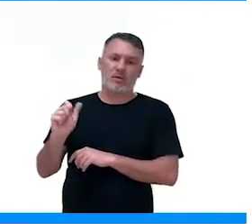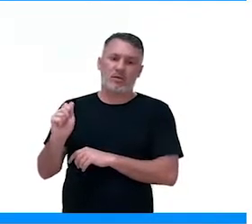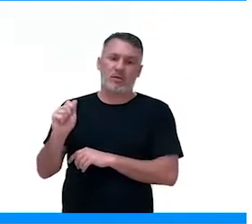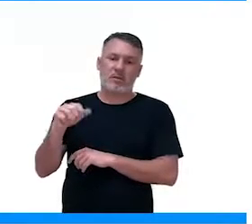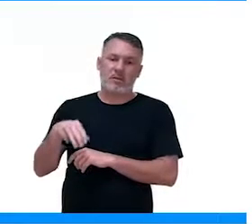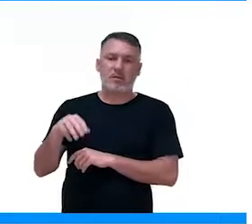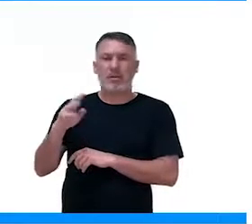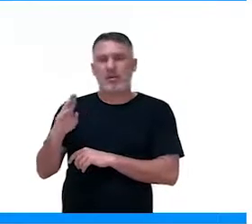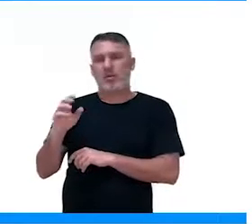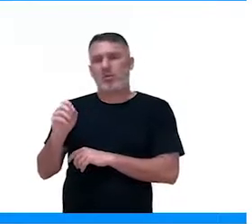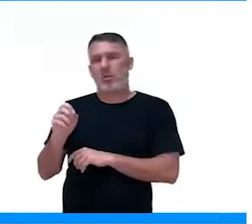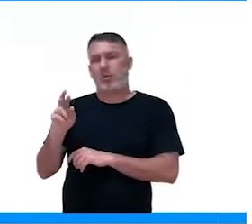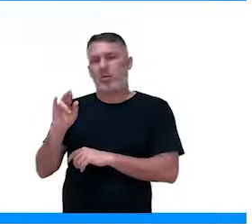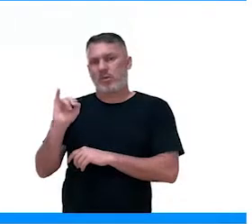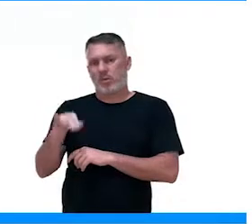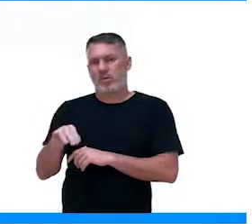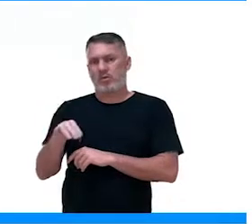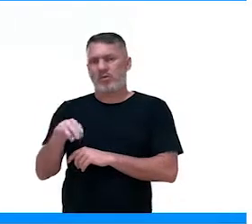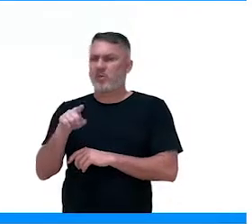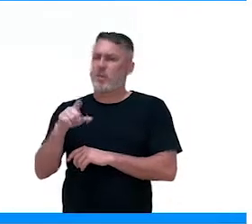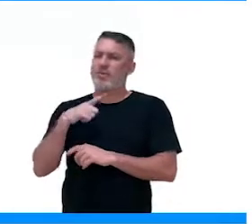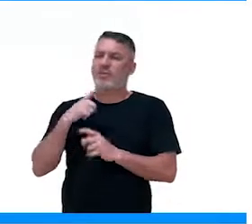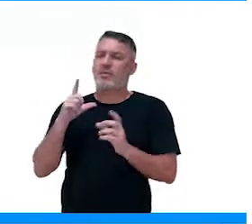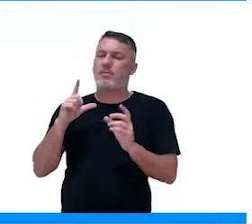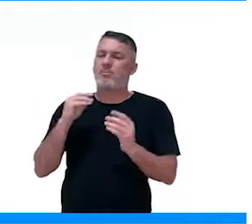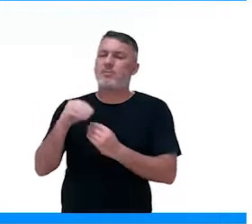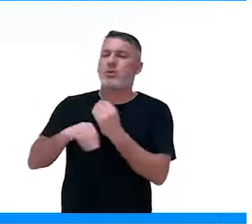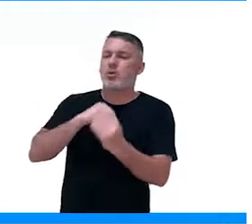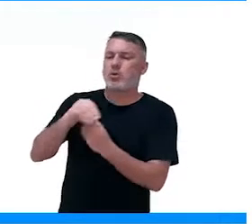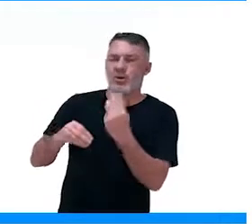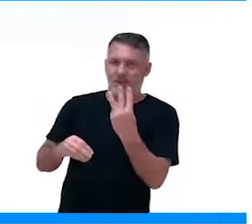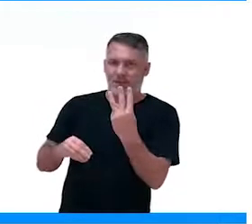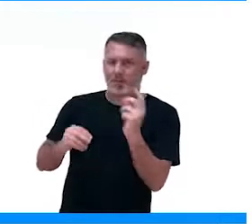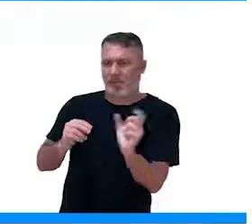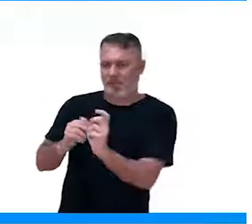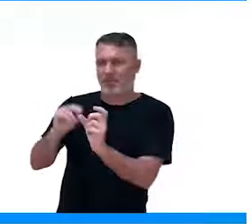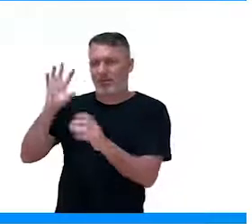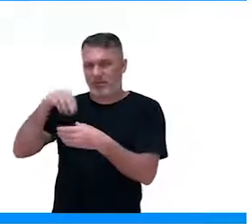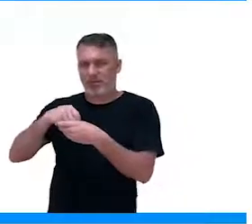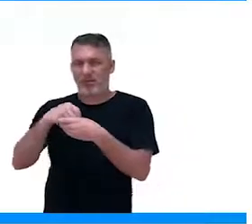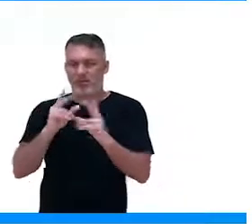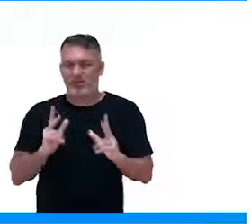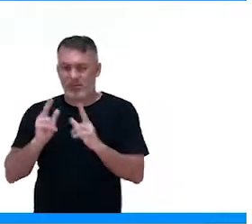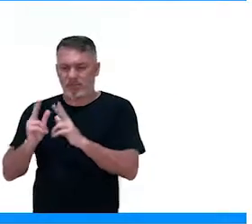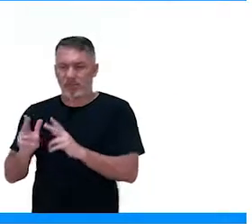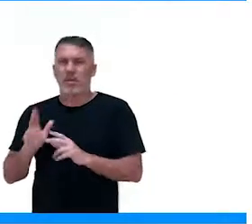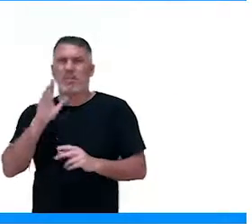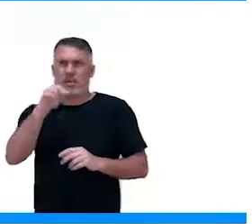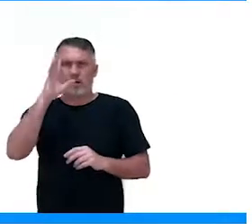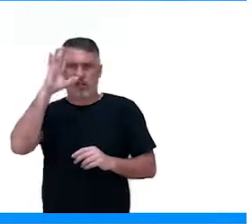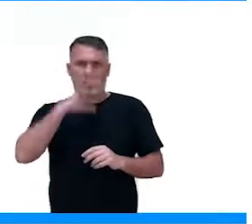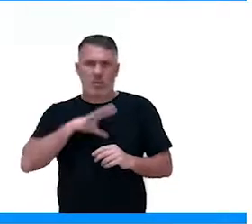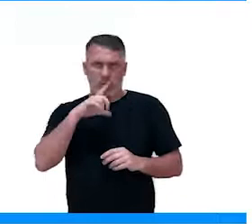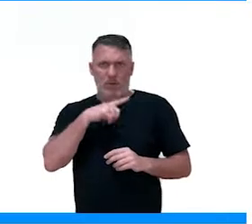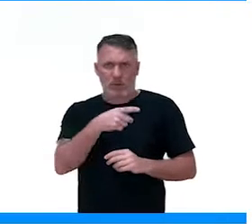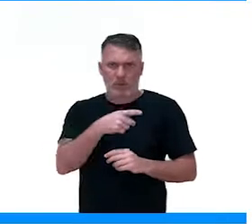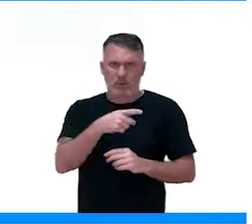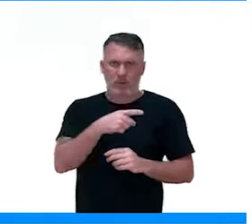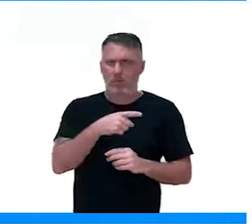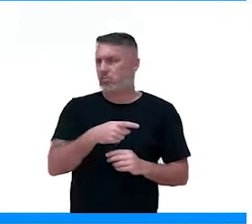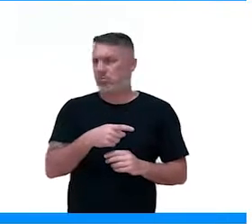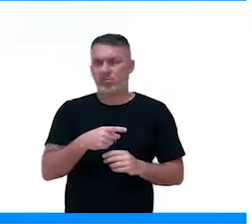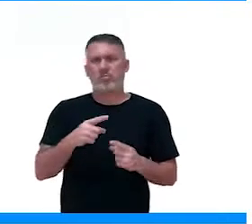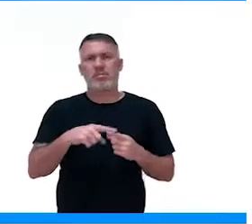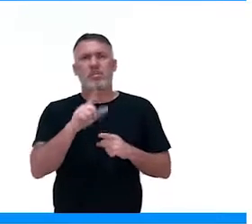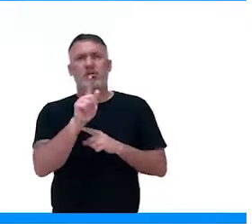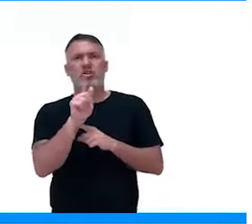no português? A gente usa no cotidiano? Faz parte da nossa língua? Você vai pensar, não. Então eu tenho que pensar.